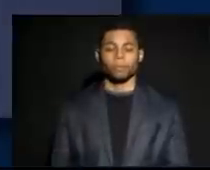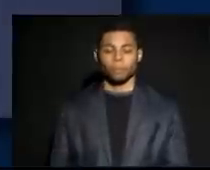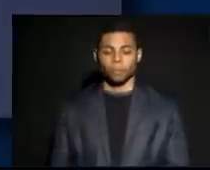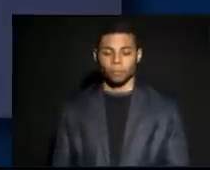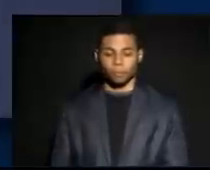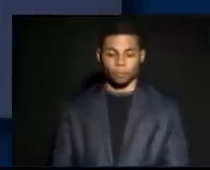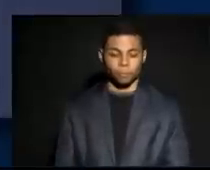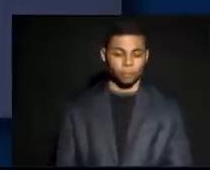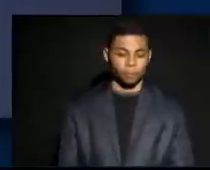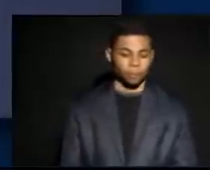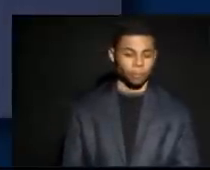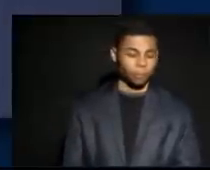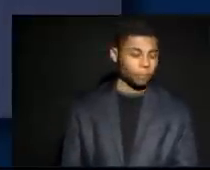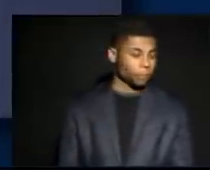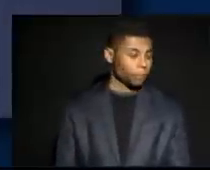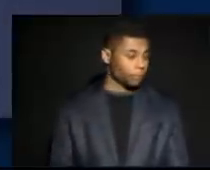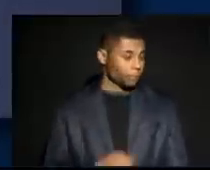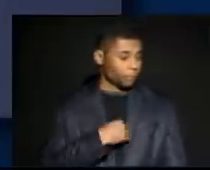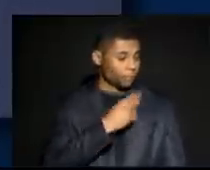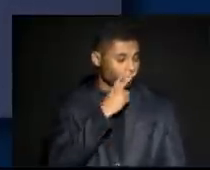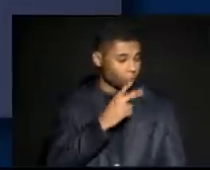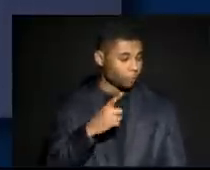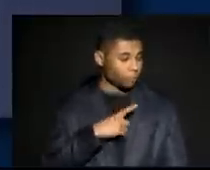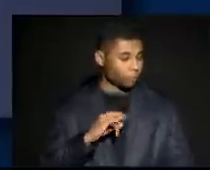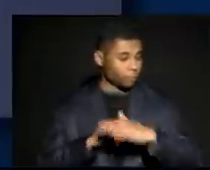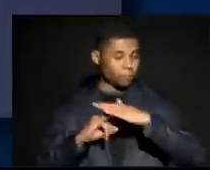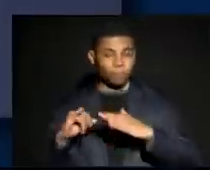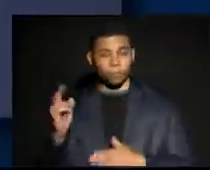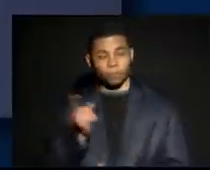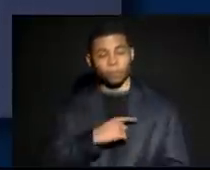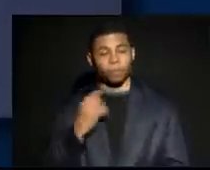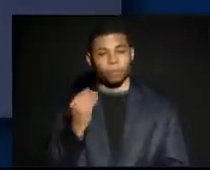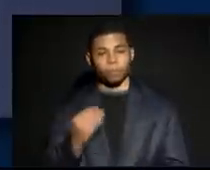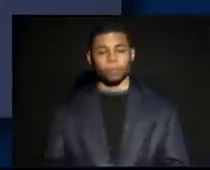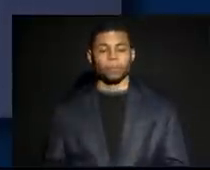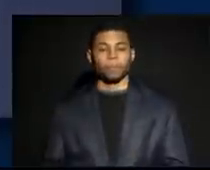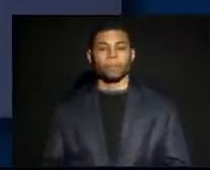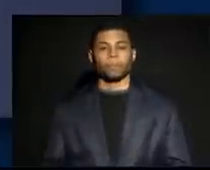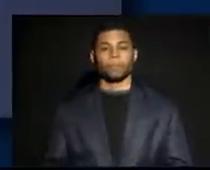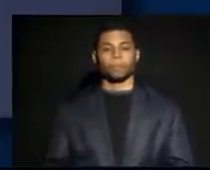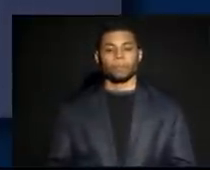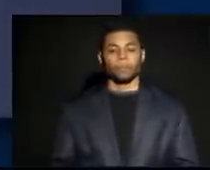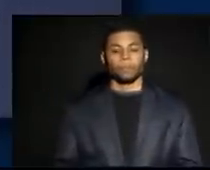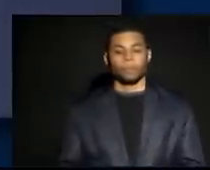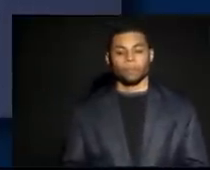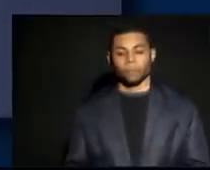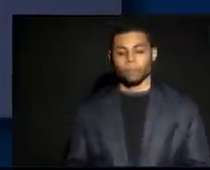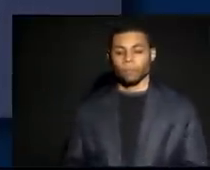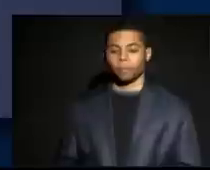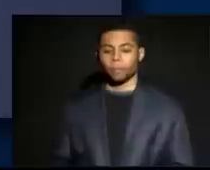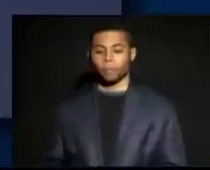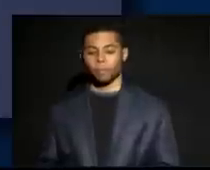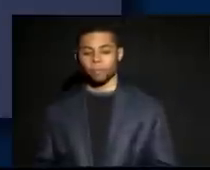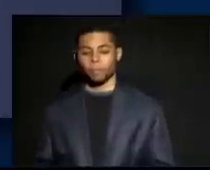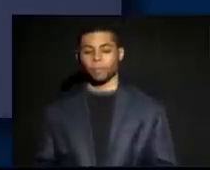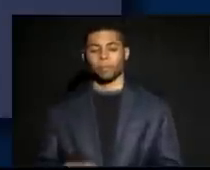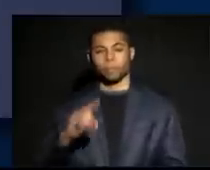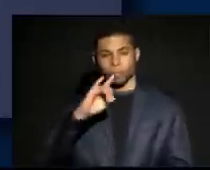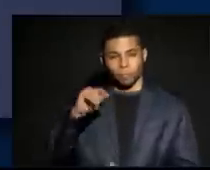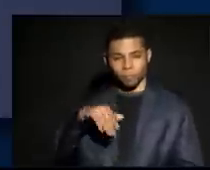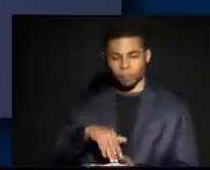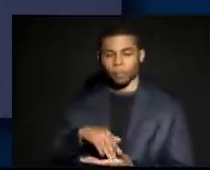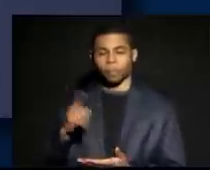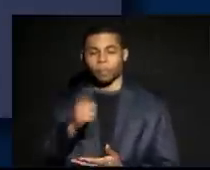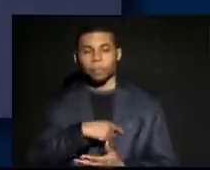Olha eu acho que as instituições elas é no final do